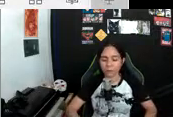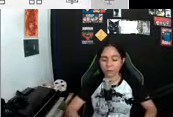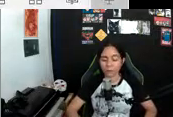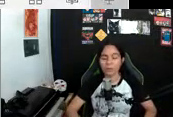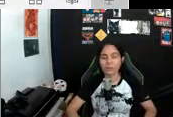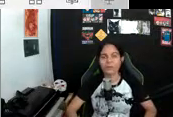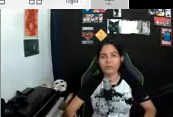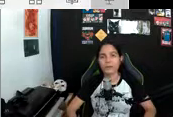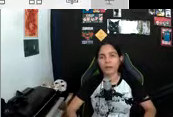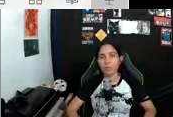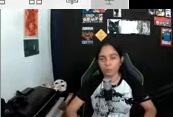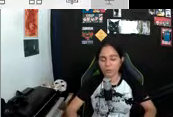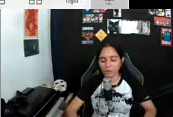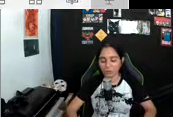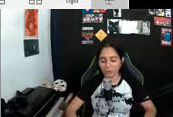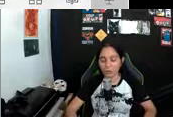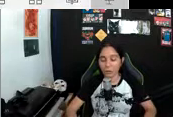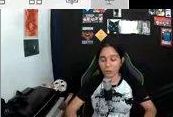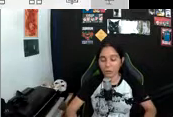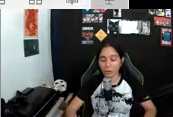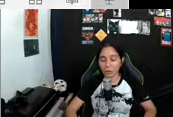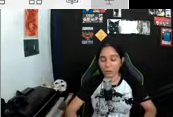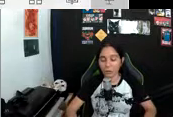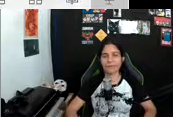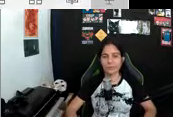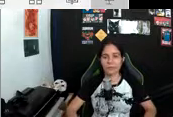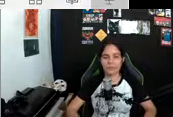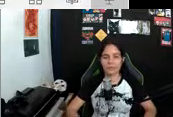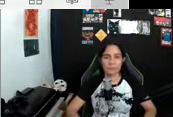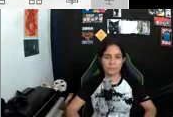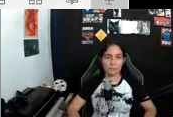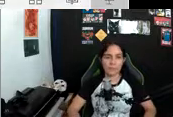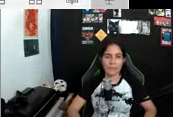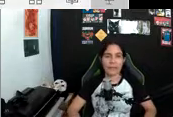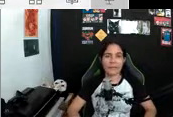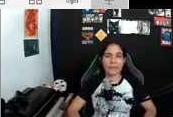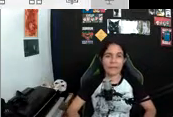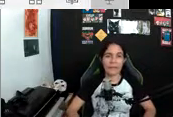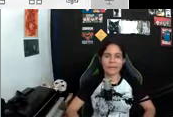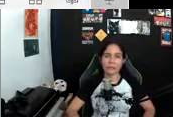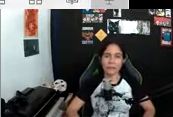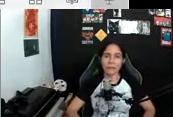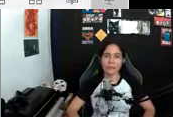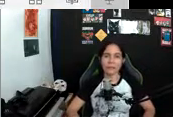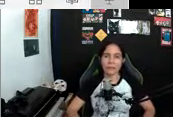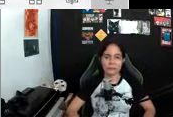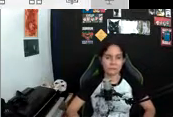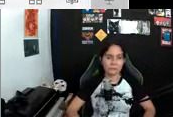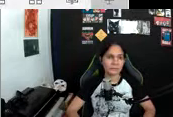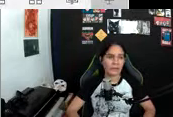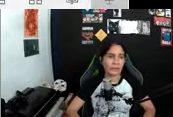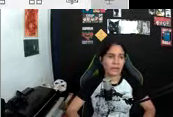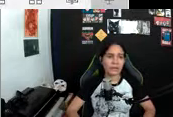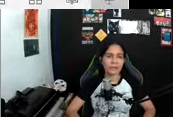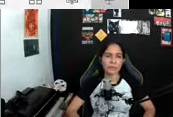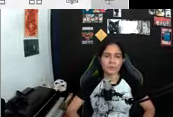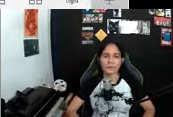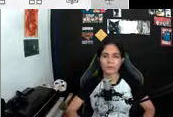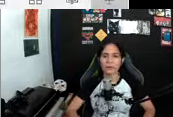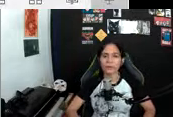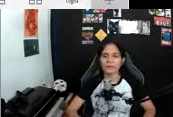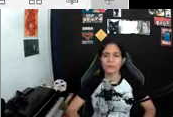né? De forma que a gente precisa estar cumprindo o que a legislação traz. E a ética do profissional.